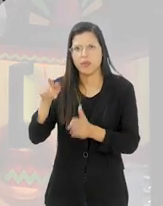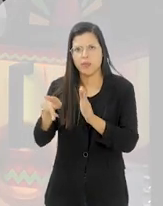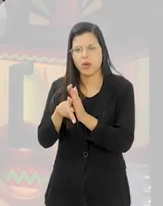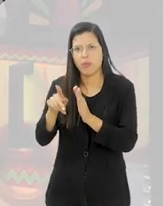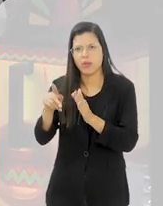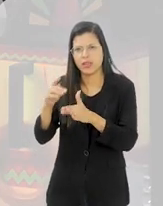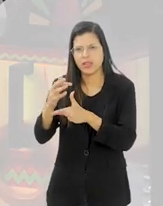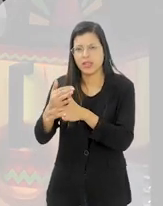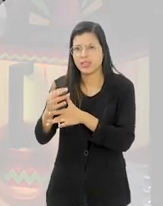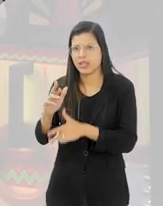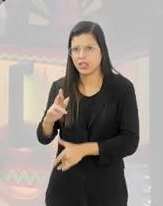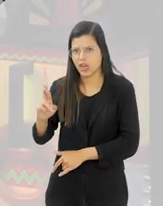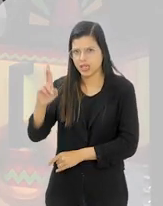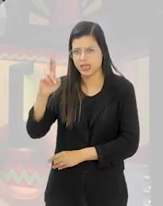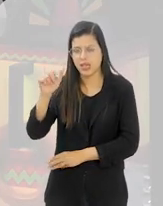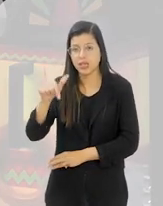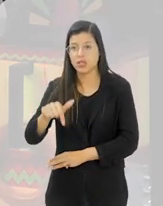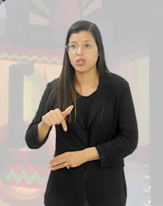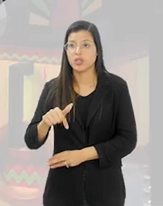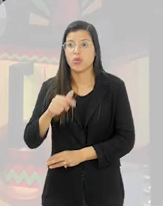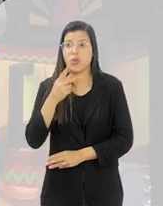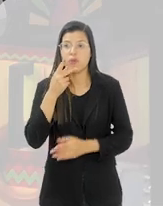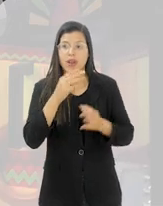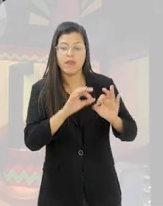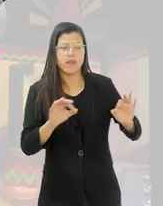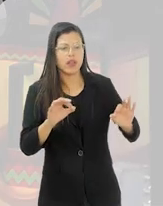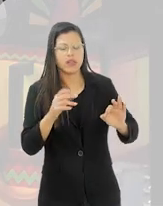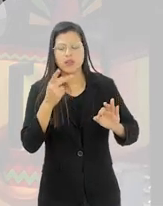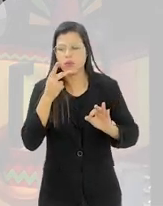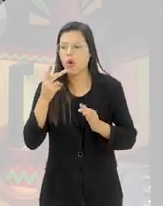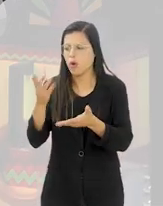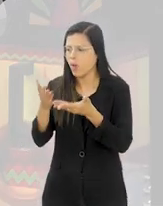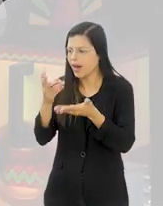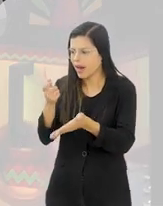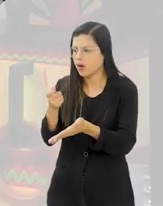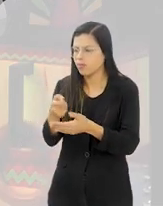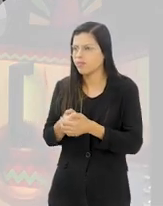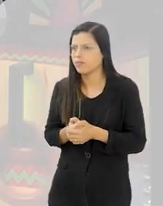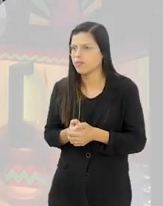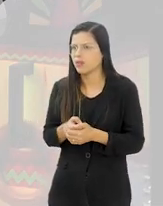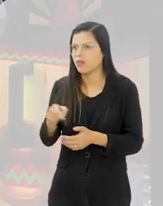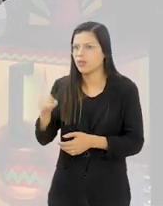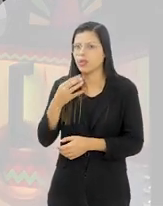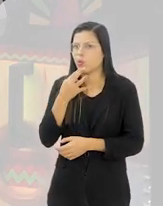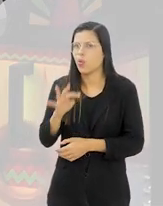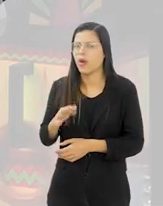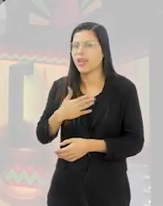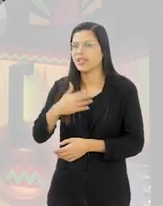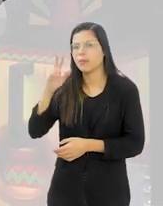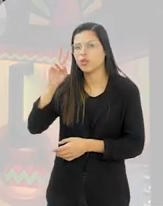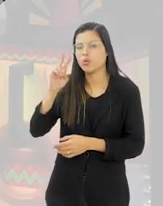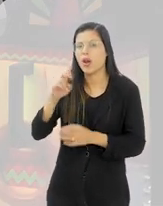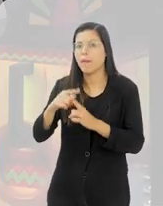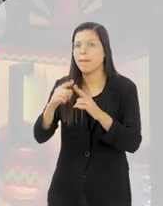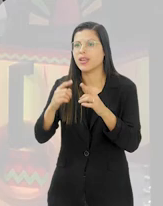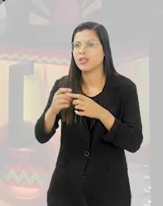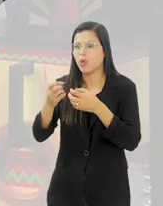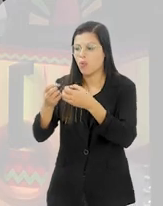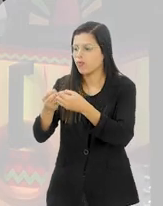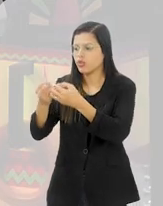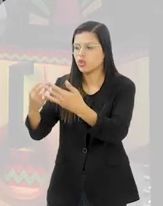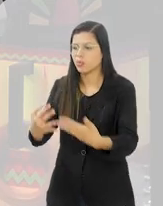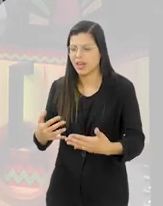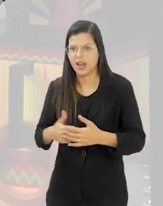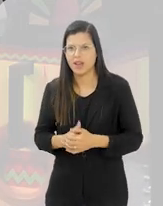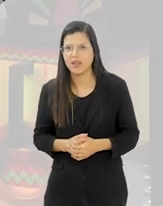Resende, e ele comprou a ideia na hora. Quando eu acabei de falar a frase, ele falou assim, eu quero. Você não conhece a minha história, mas eu vou te falar. E ele começou a falar, eu